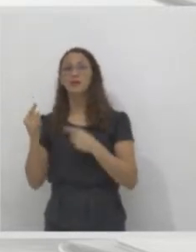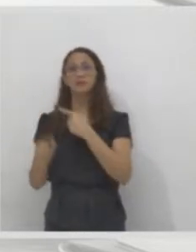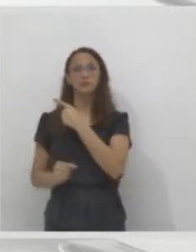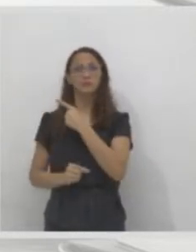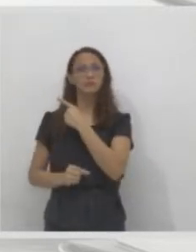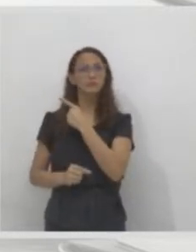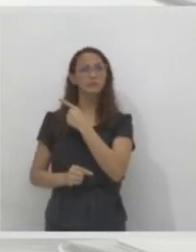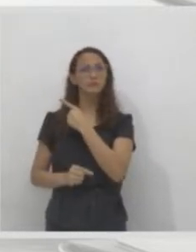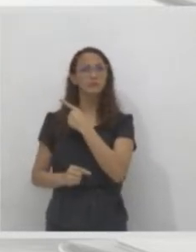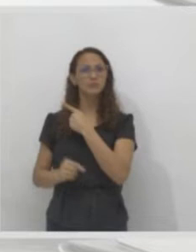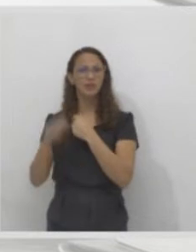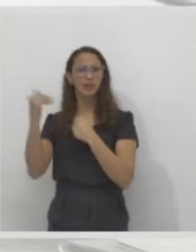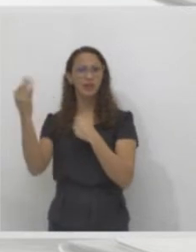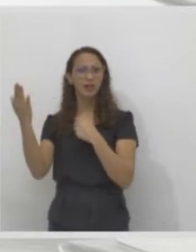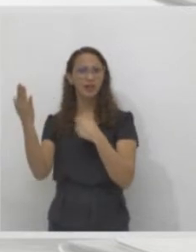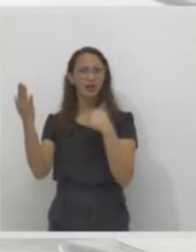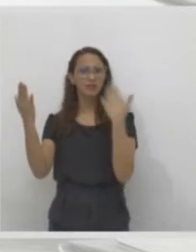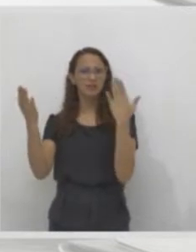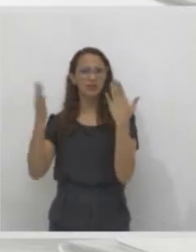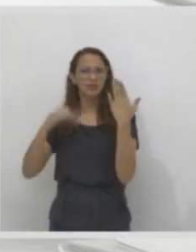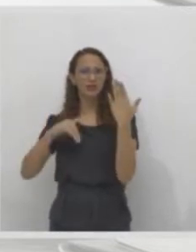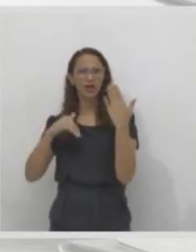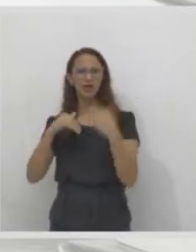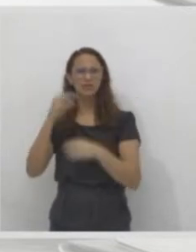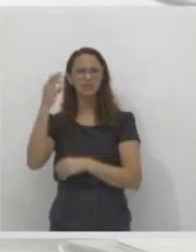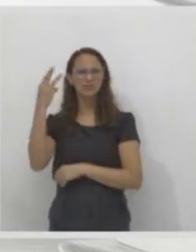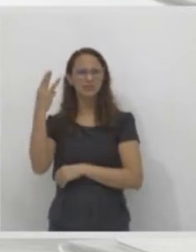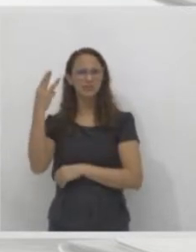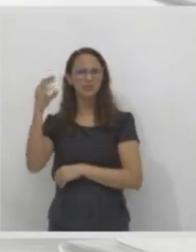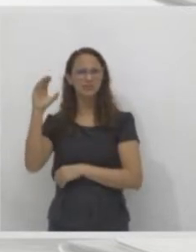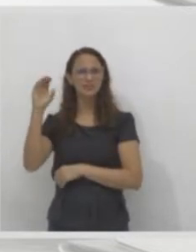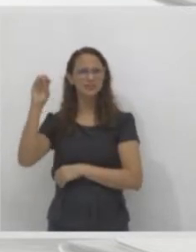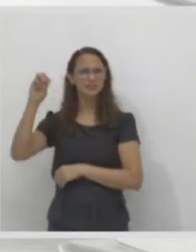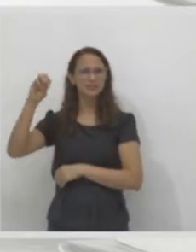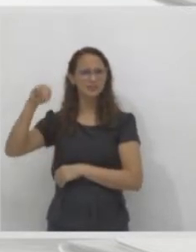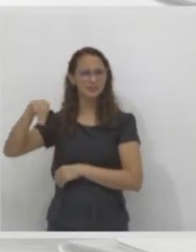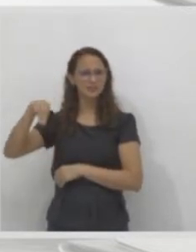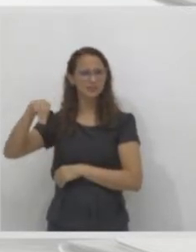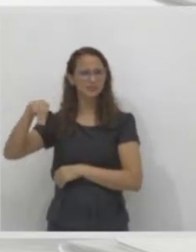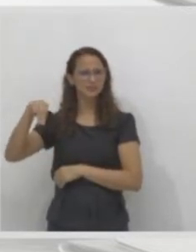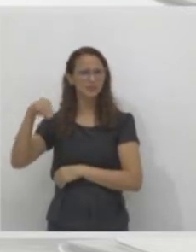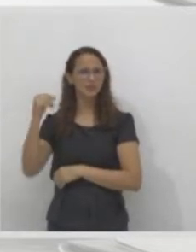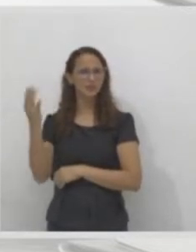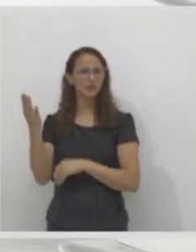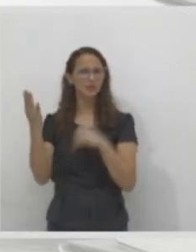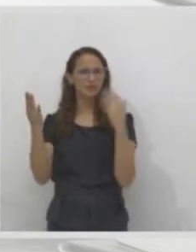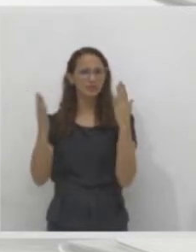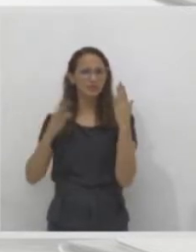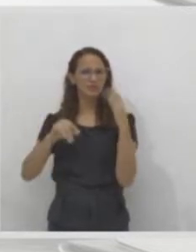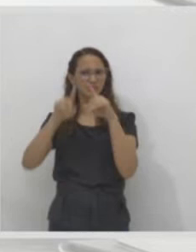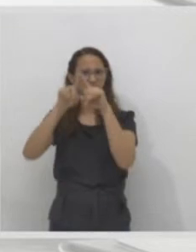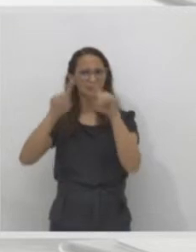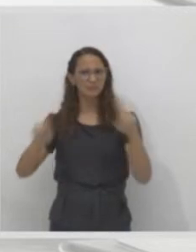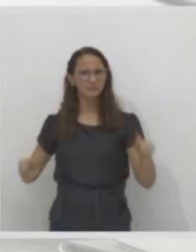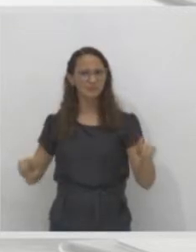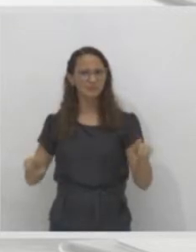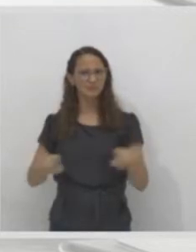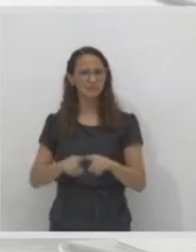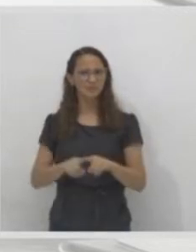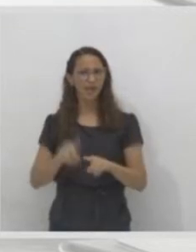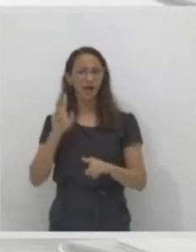dele apresenta a medida de 3 centímetros, ou seja, todos os